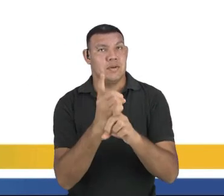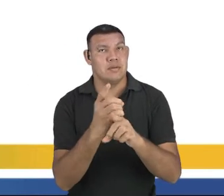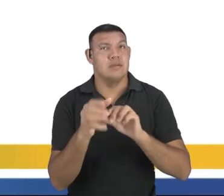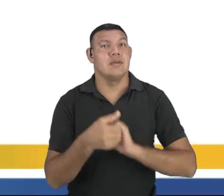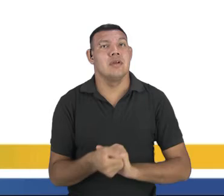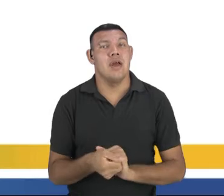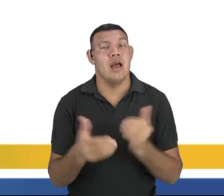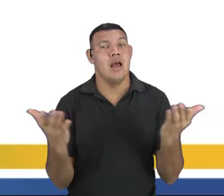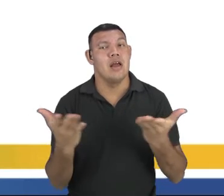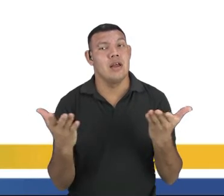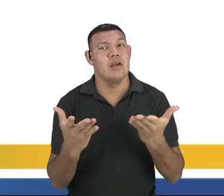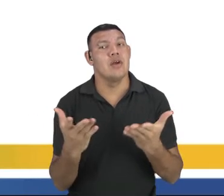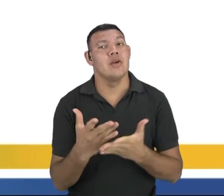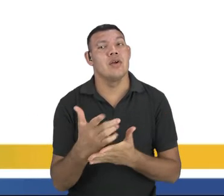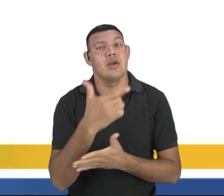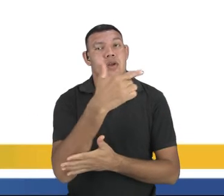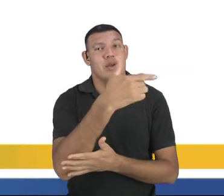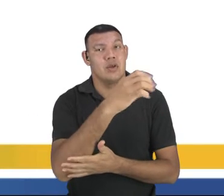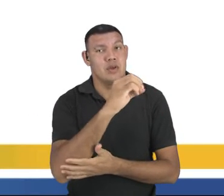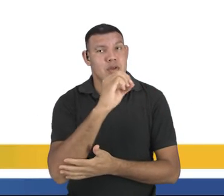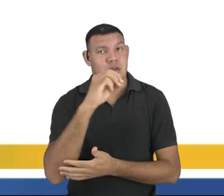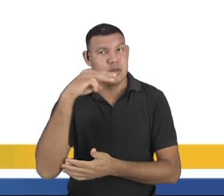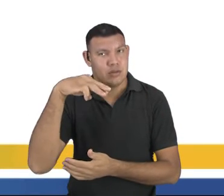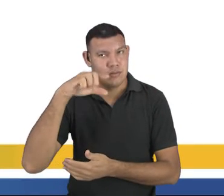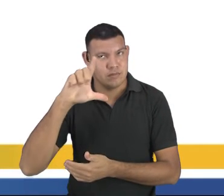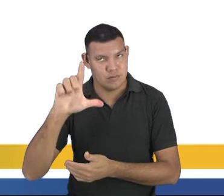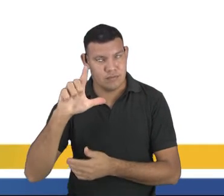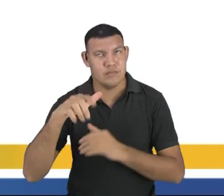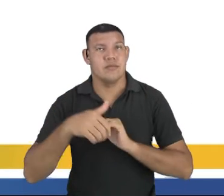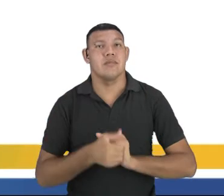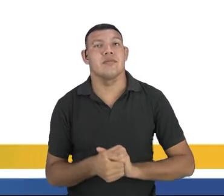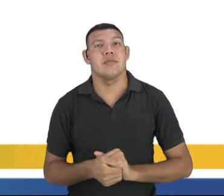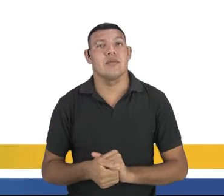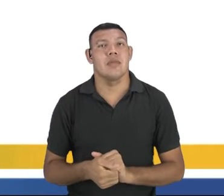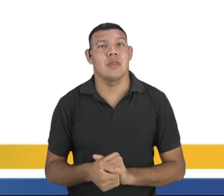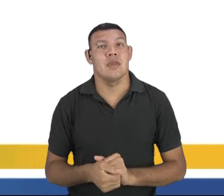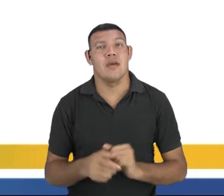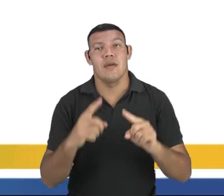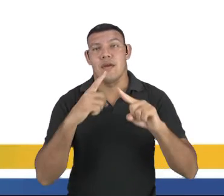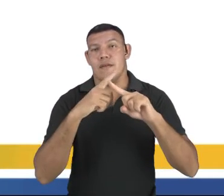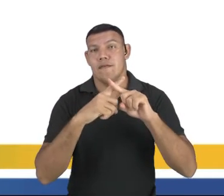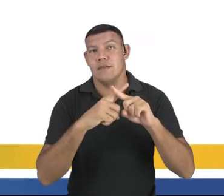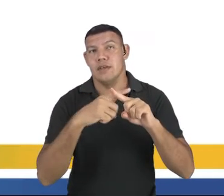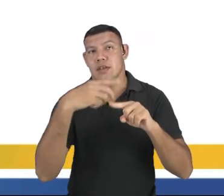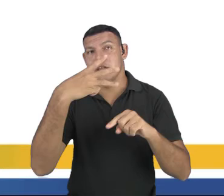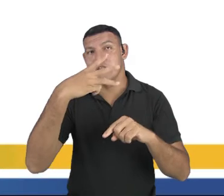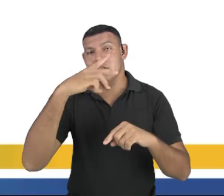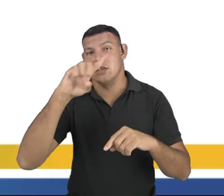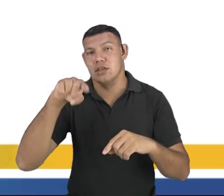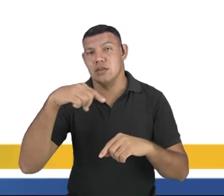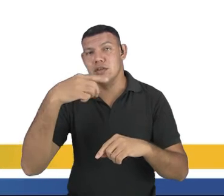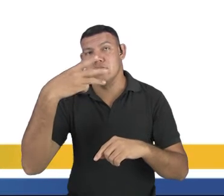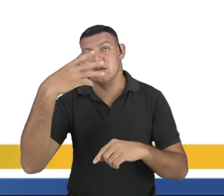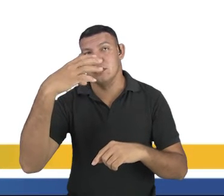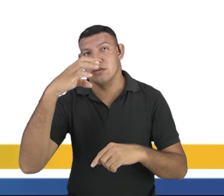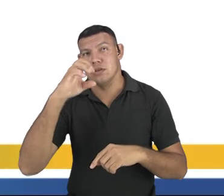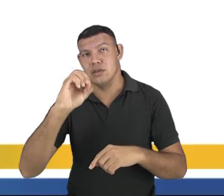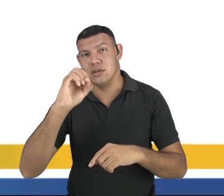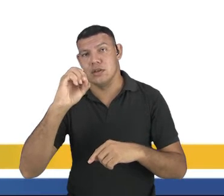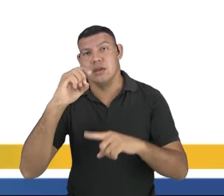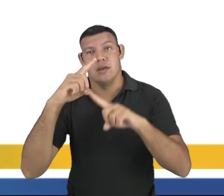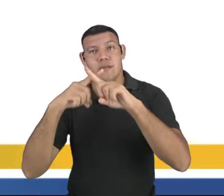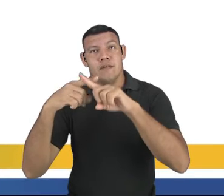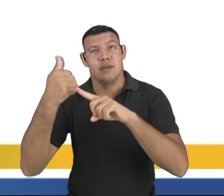temos o mesmo volume do vidro, que são os 200 ml. O coeficiente de dilatação do vidro está aqui, né, um valor